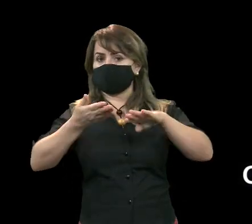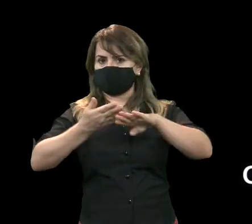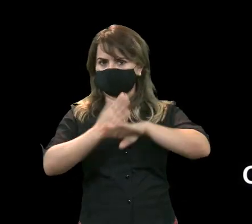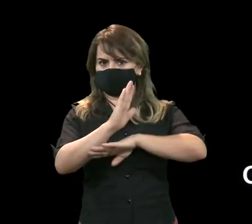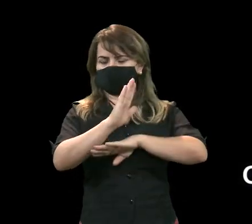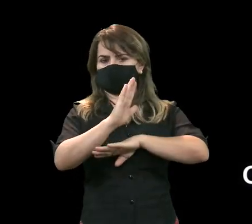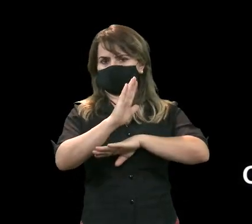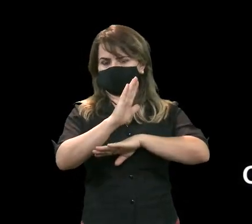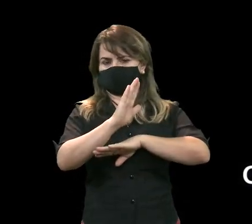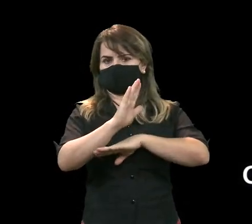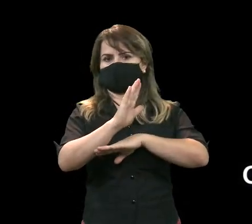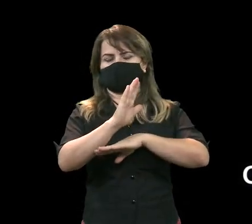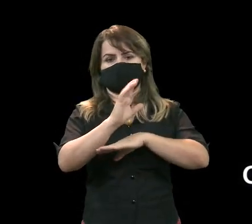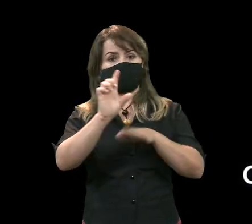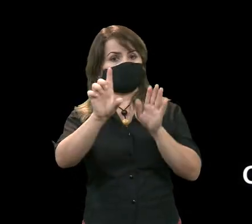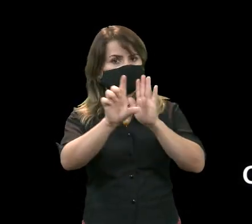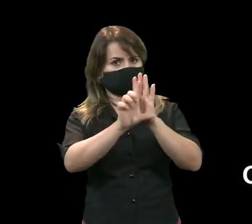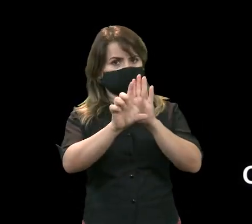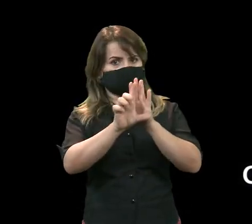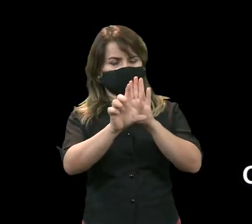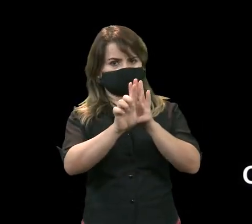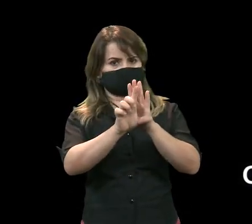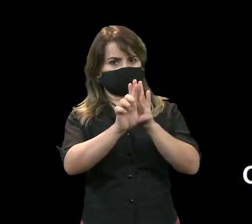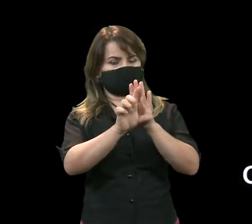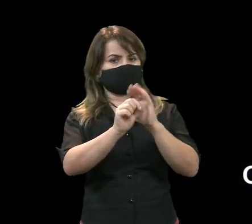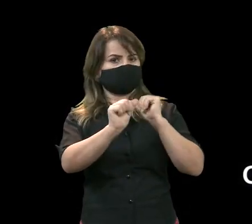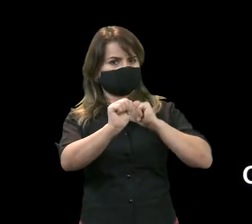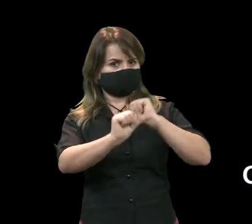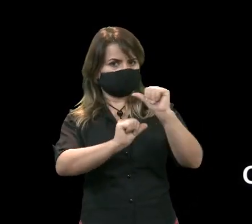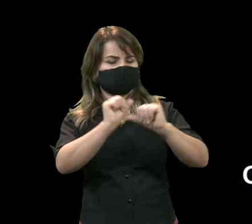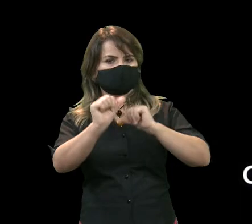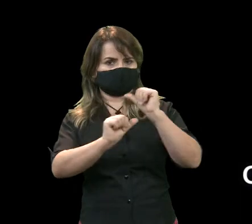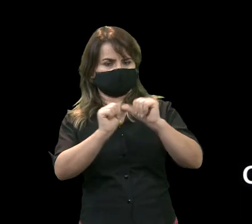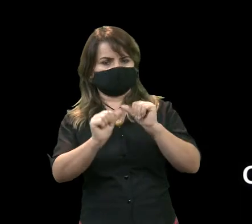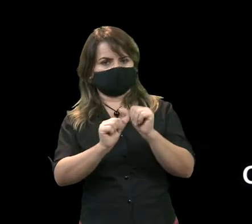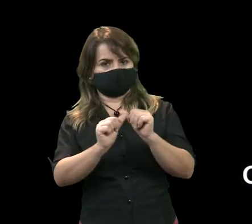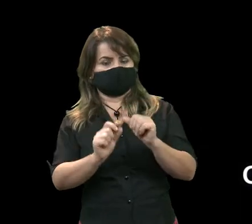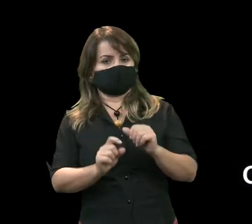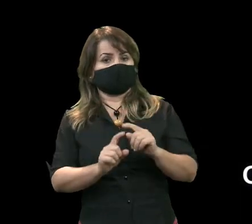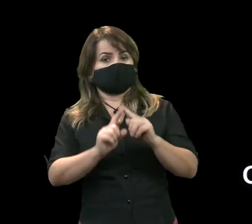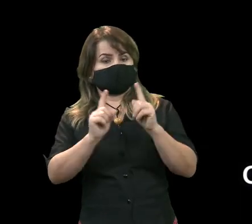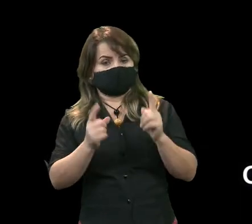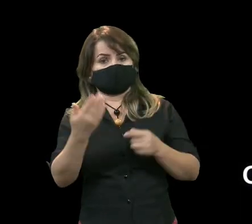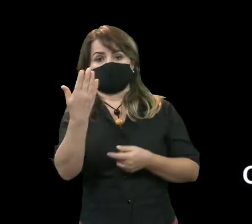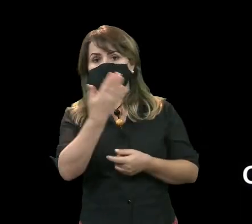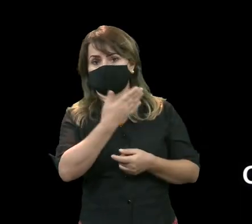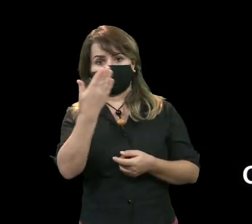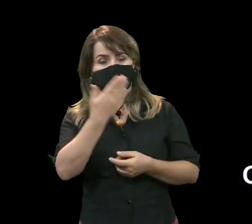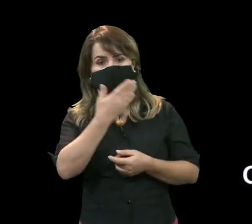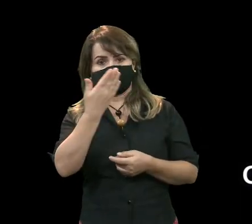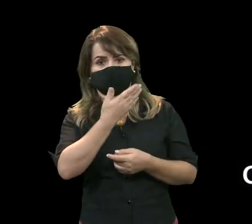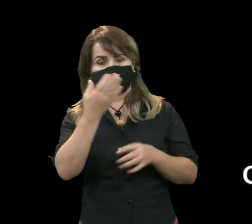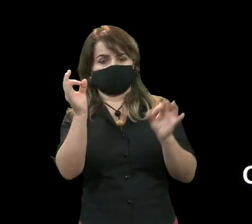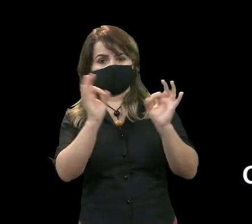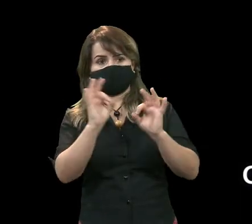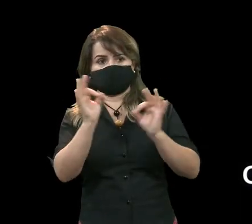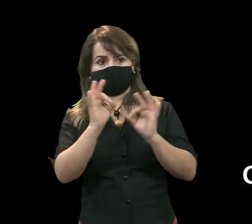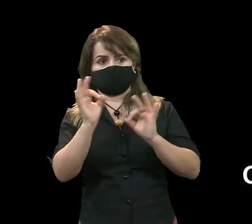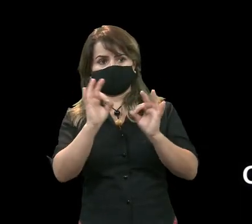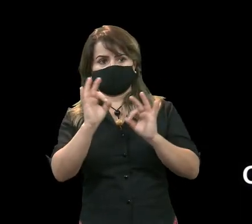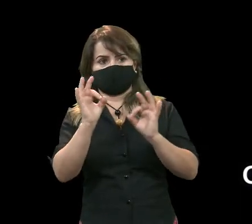de uma mudança de lei, que eu não estou vendo tempestade, eu não estou vendo nada